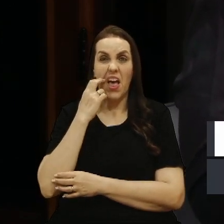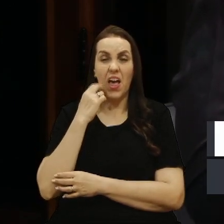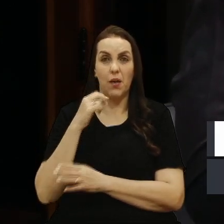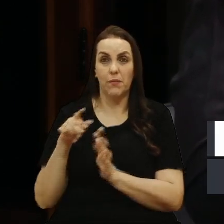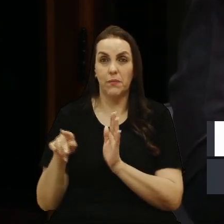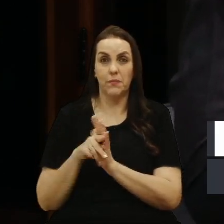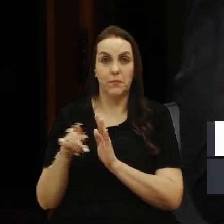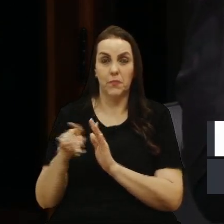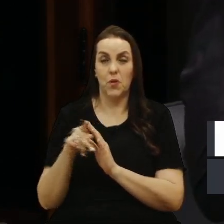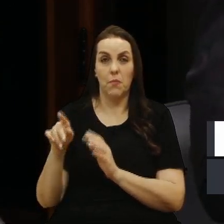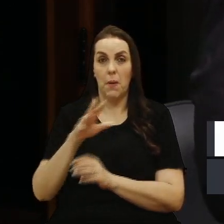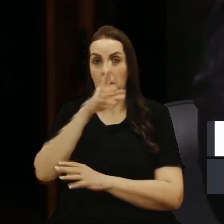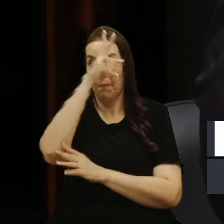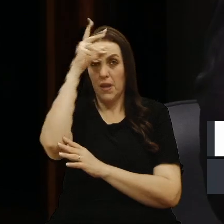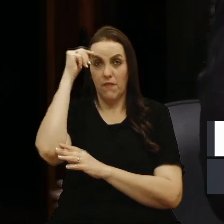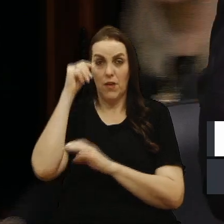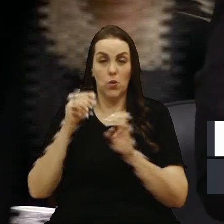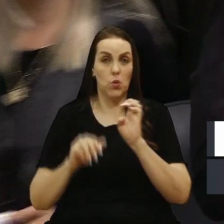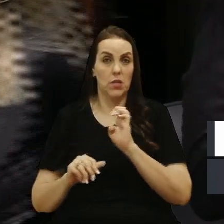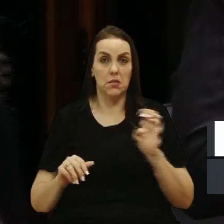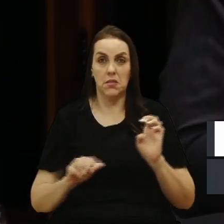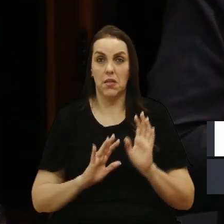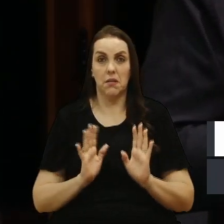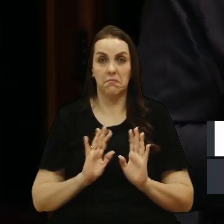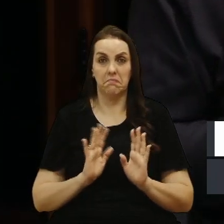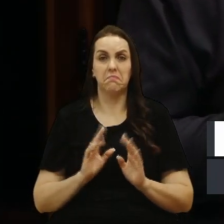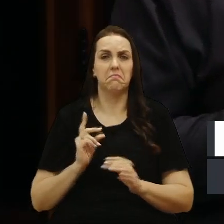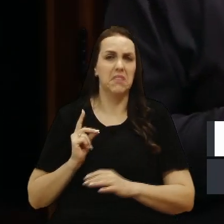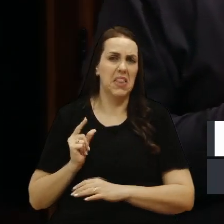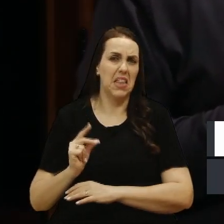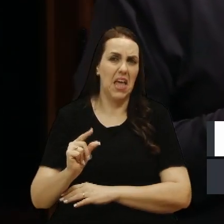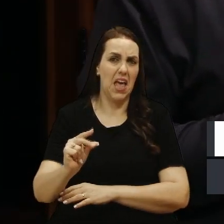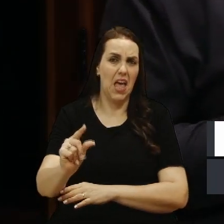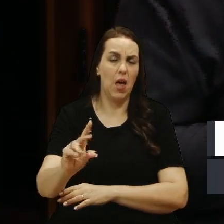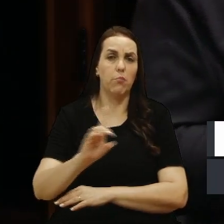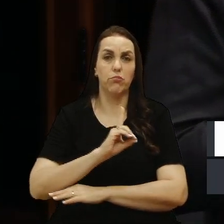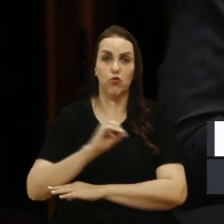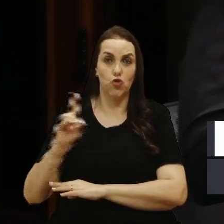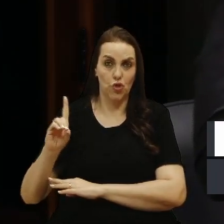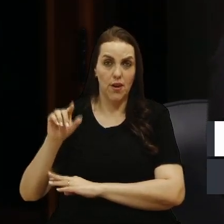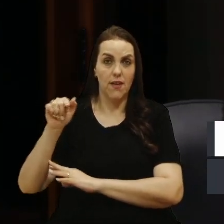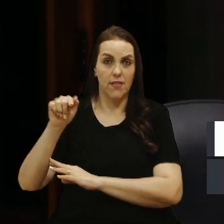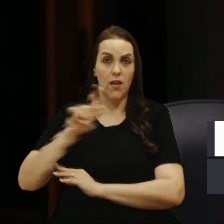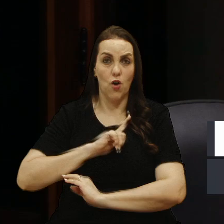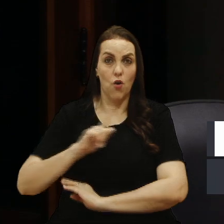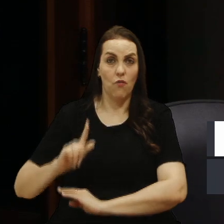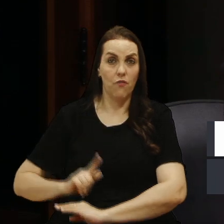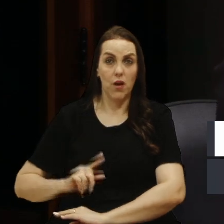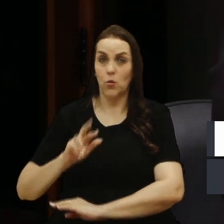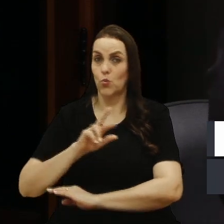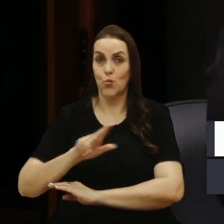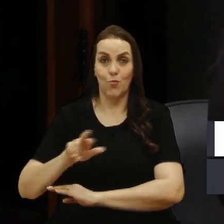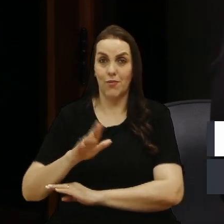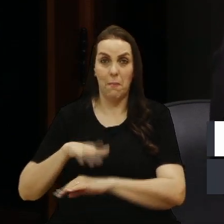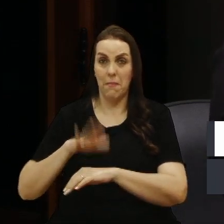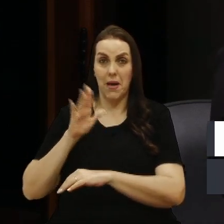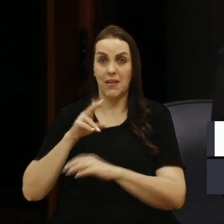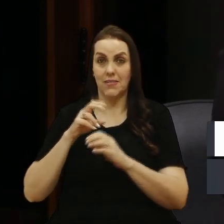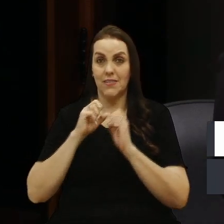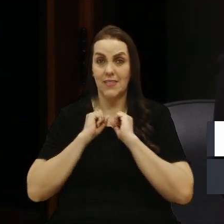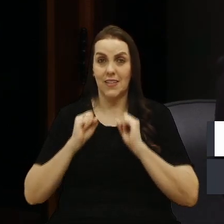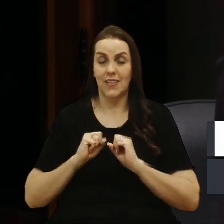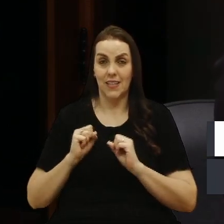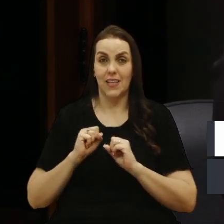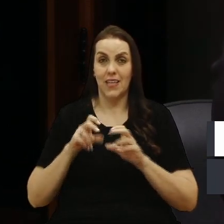de esquerda, há bastante tempo é governada pela direita, mas em Curitiba não tem mais a Secretaria de Agricultura, tem uma Secretaria